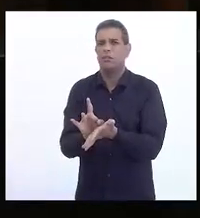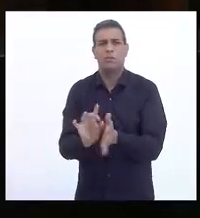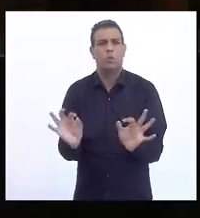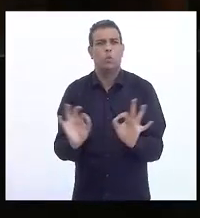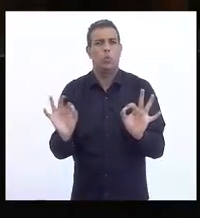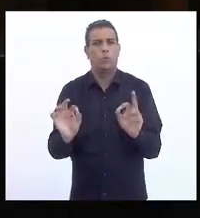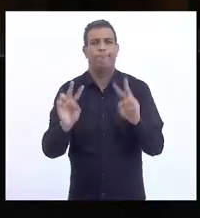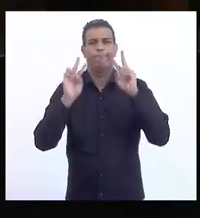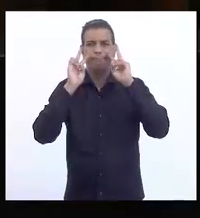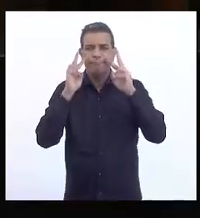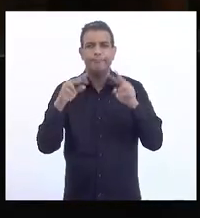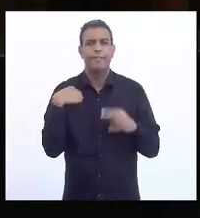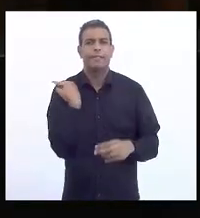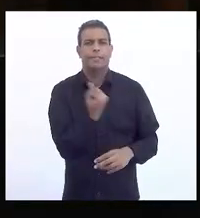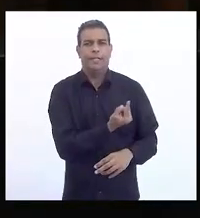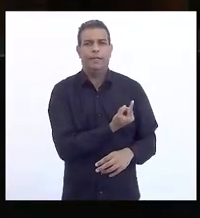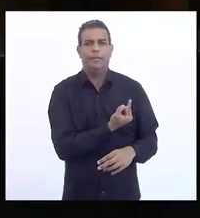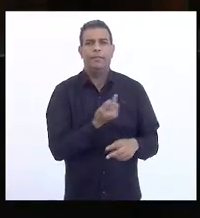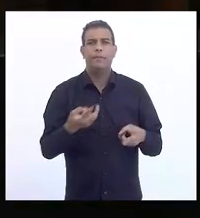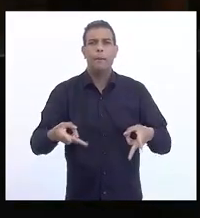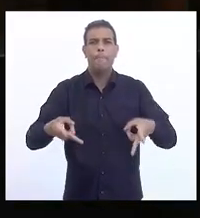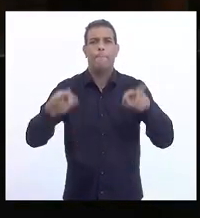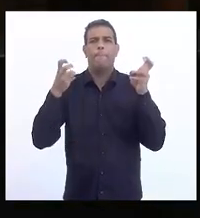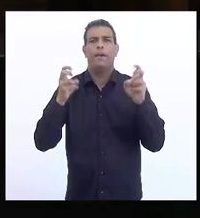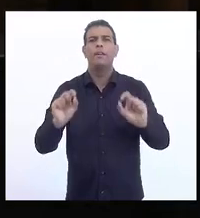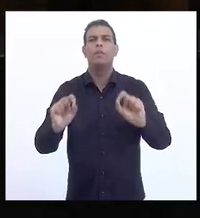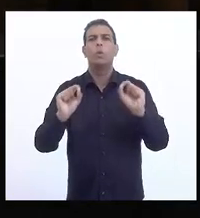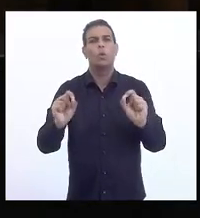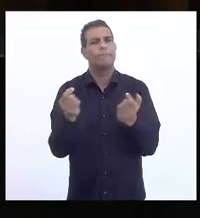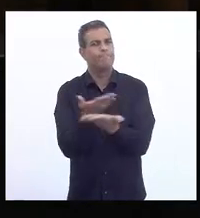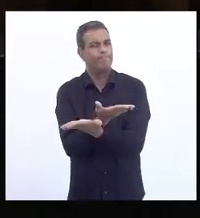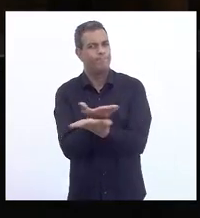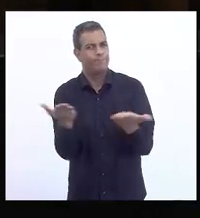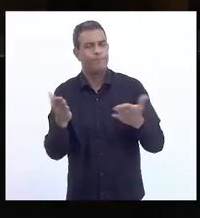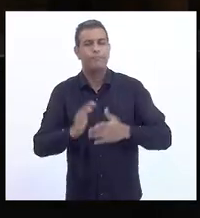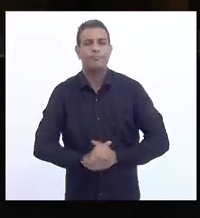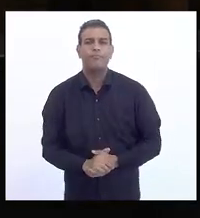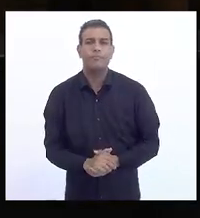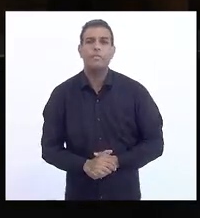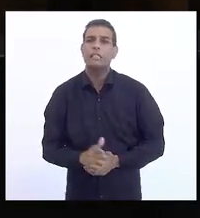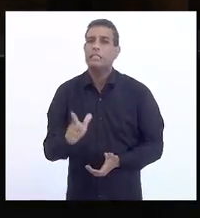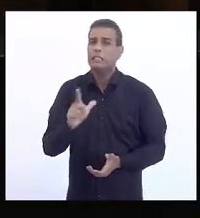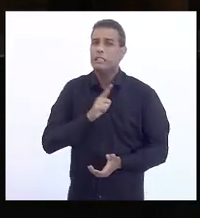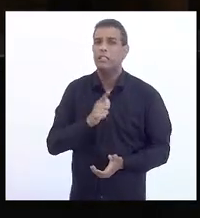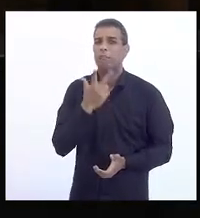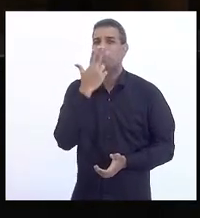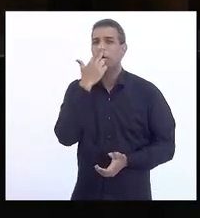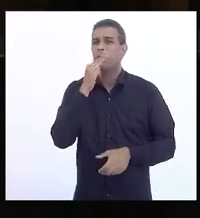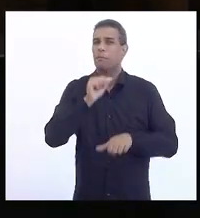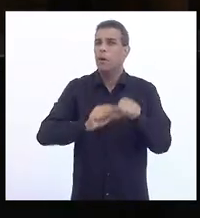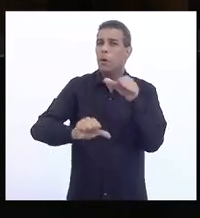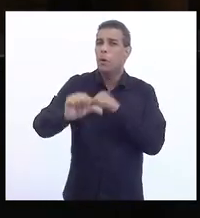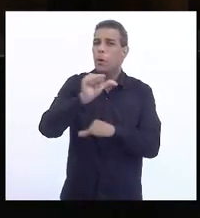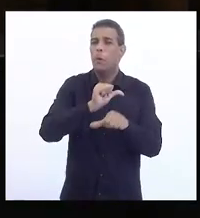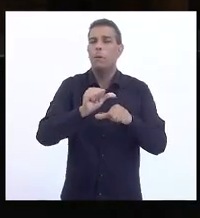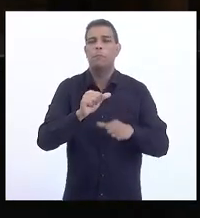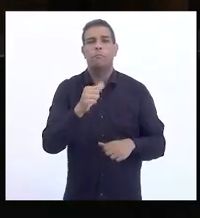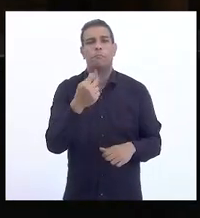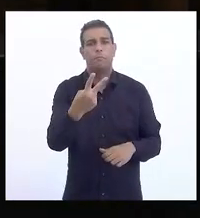fundamental, nós percebemos, senhora presidenta, que houve um aumento das